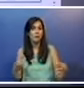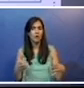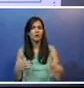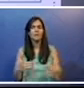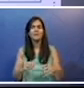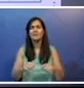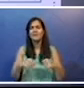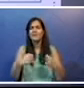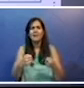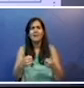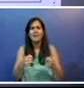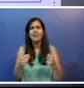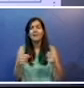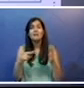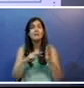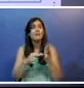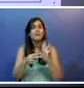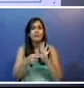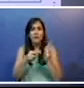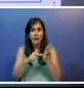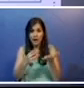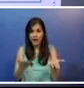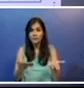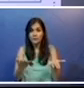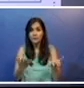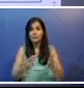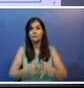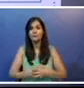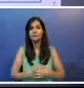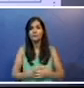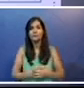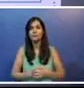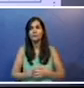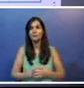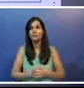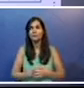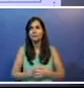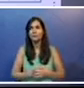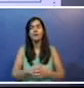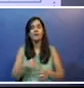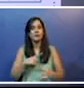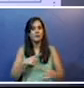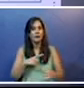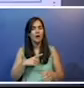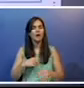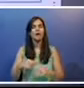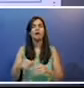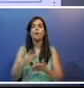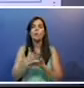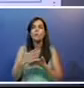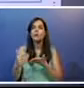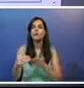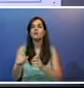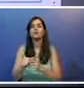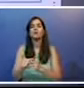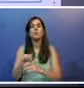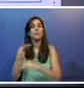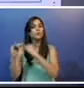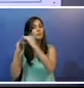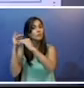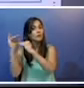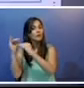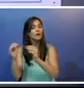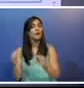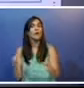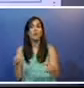expressivo que compreenda a introdução, o desenvolvimento e a conclusão, certo? Sobre a estrutura